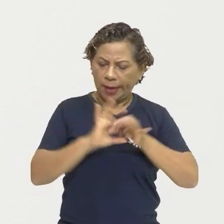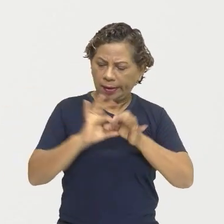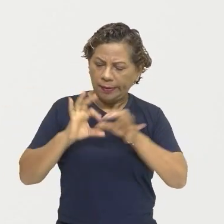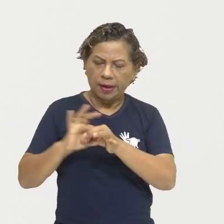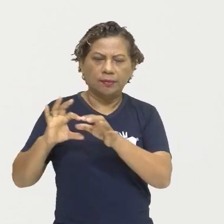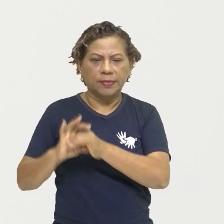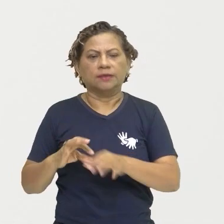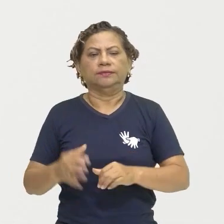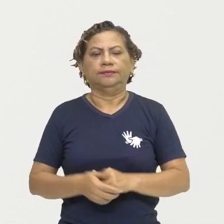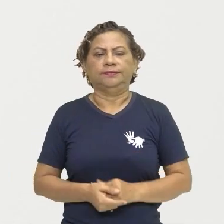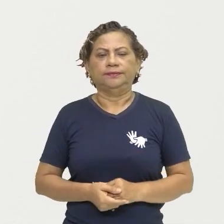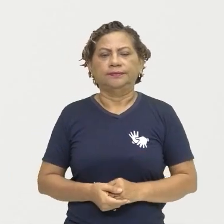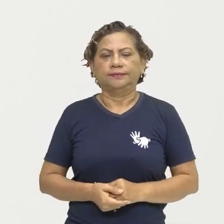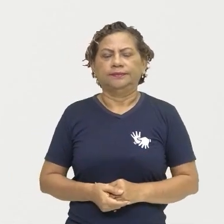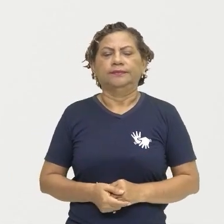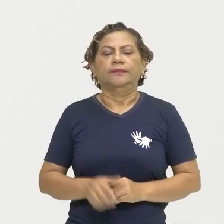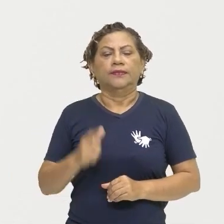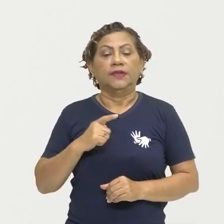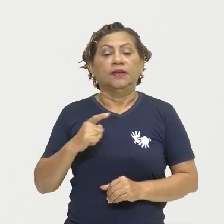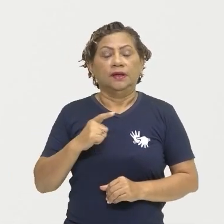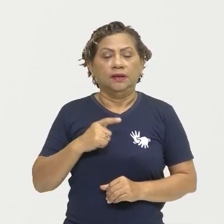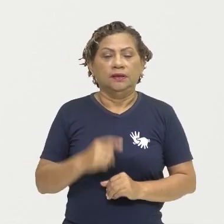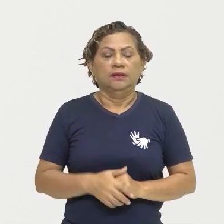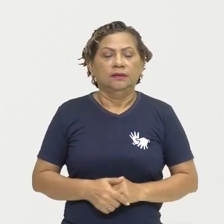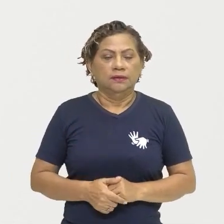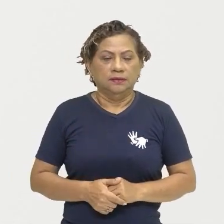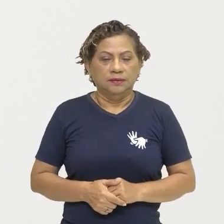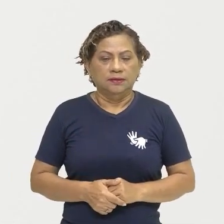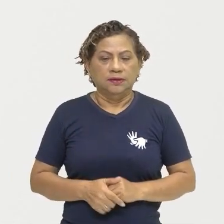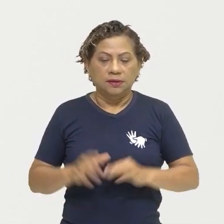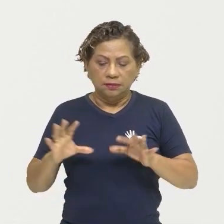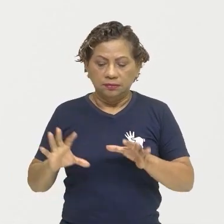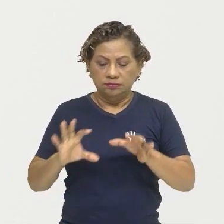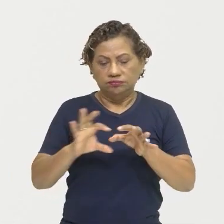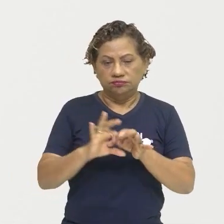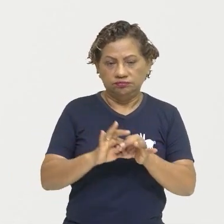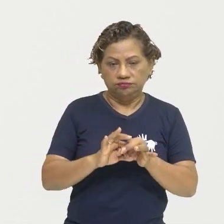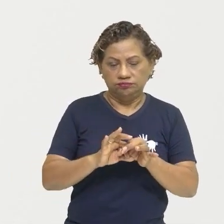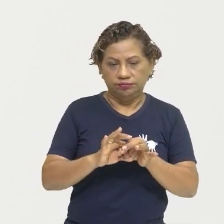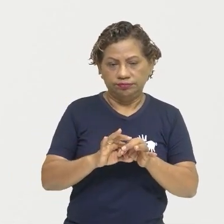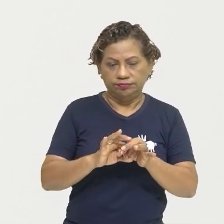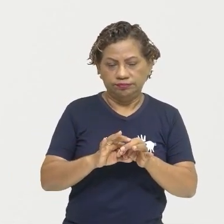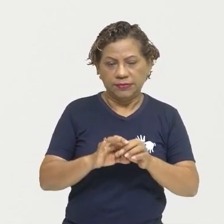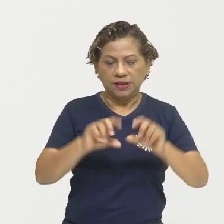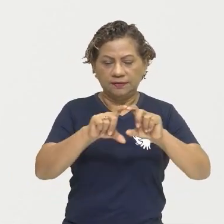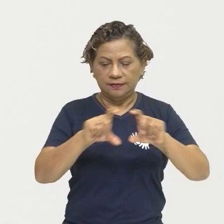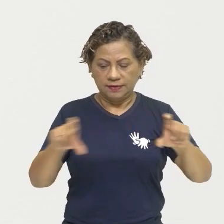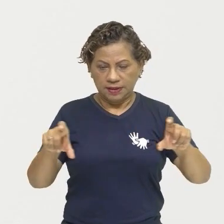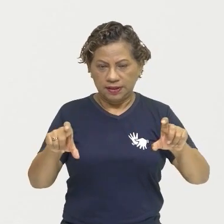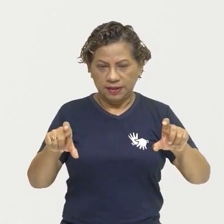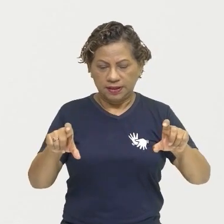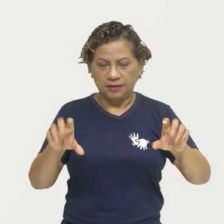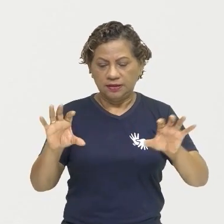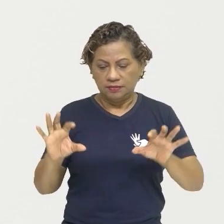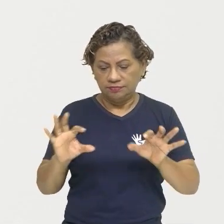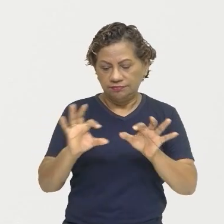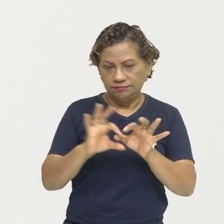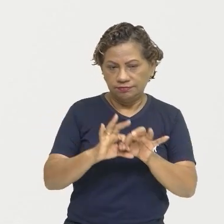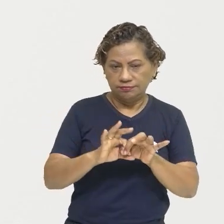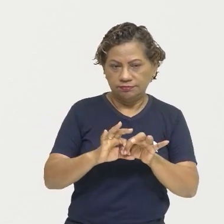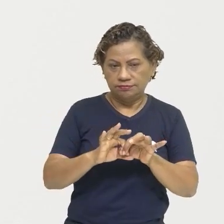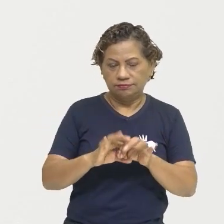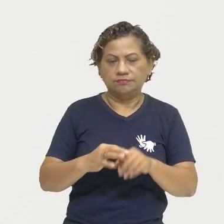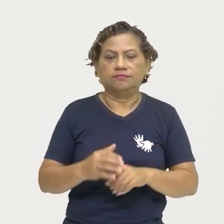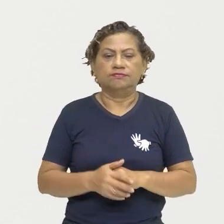que se aproximam, que se juntam, que se complementam, né? E ligam essas duas orações e elas